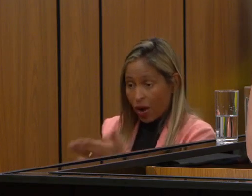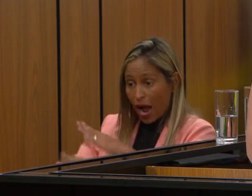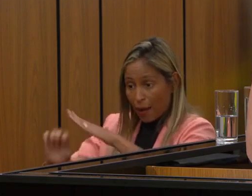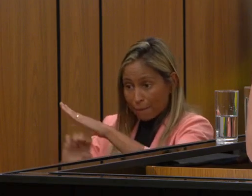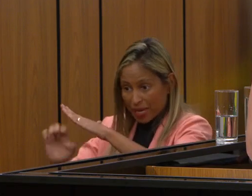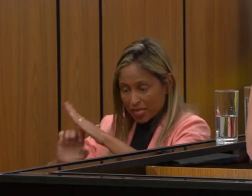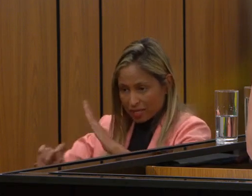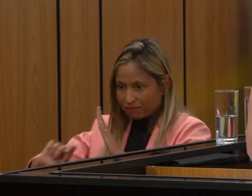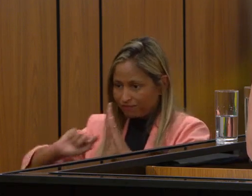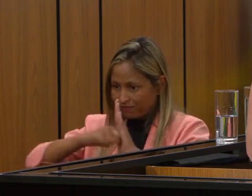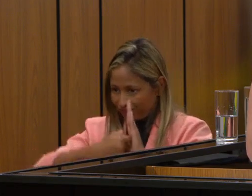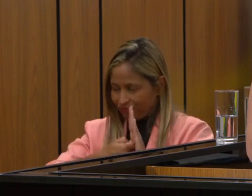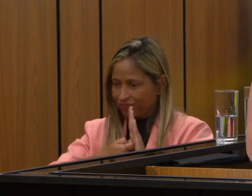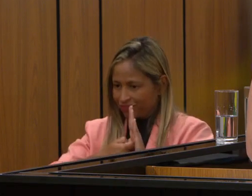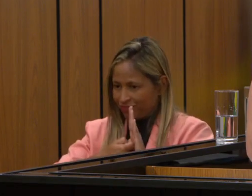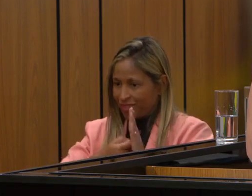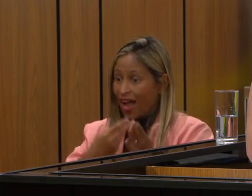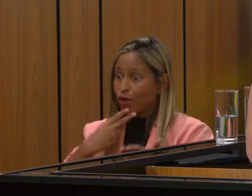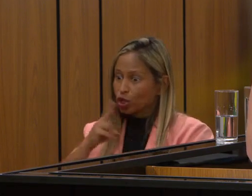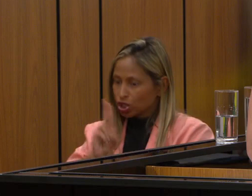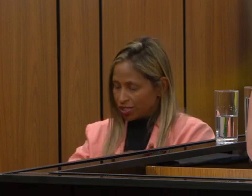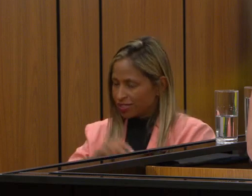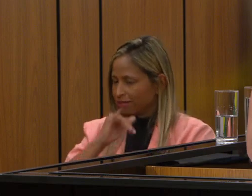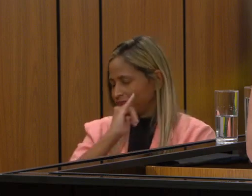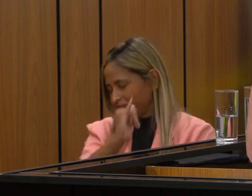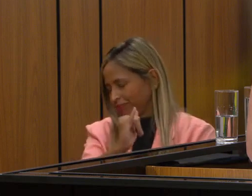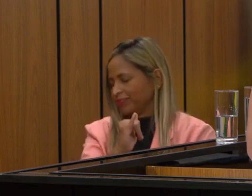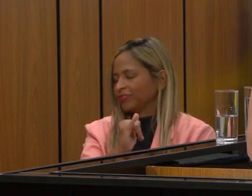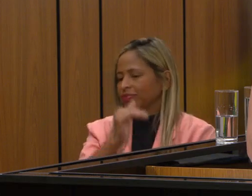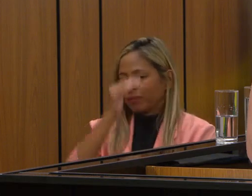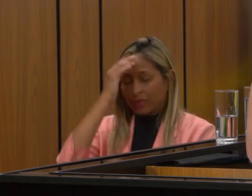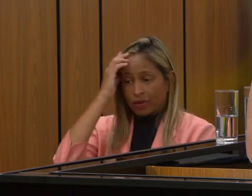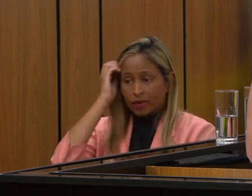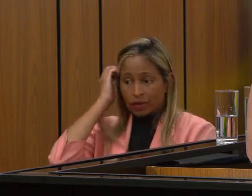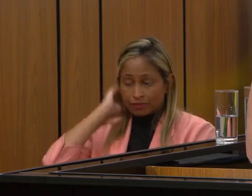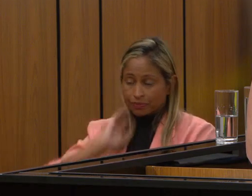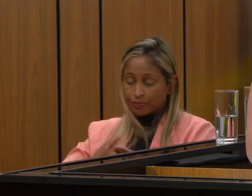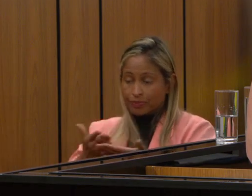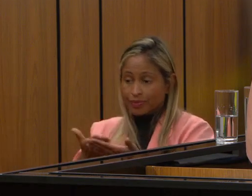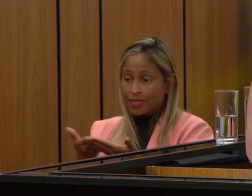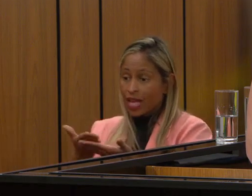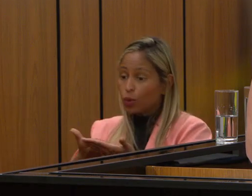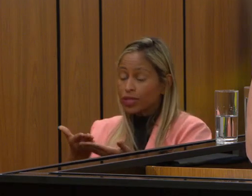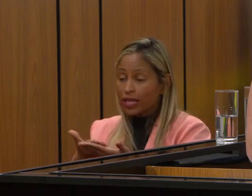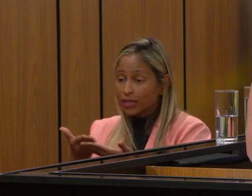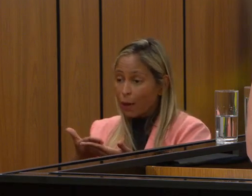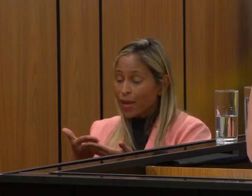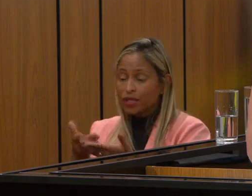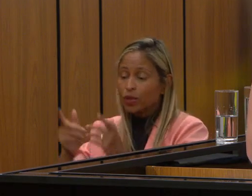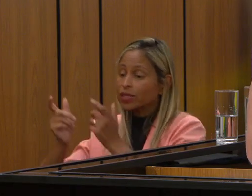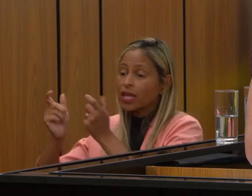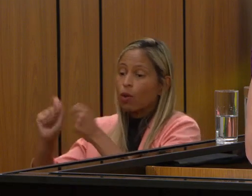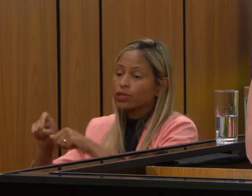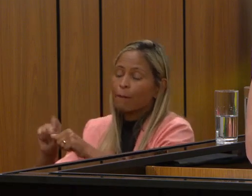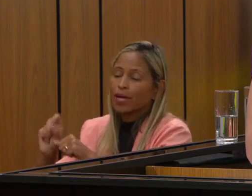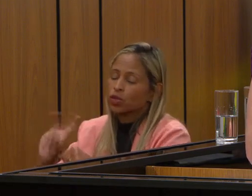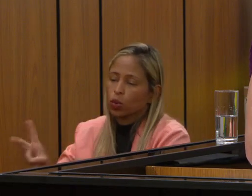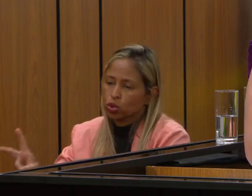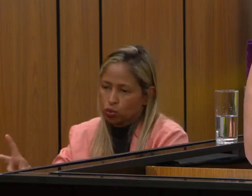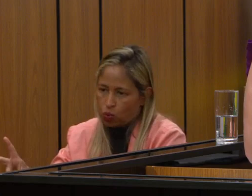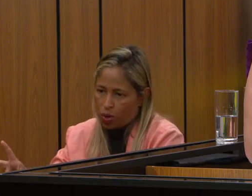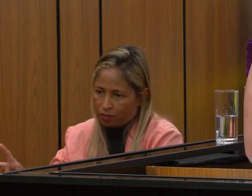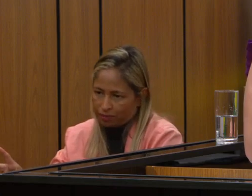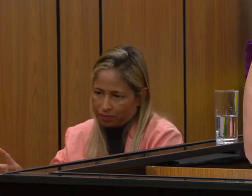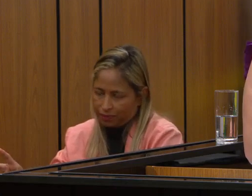a eu recebi a notícia de que o meu tratamento não daria mais continuidade